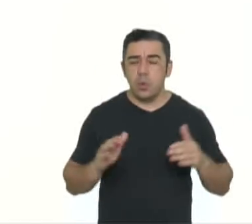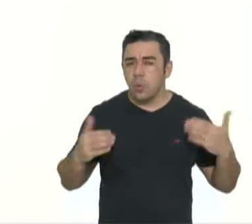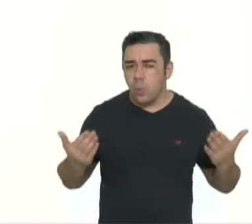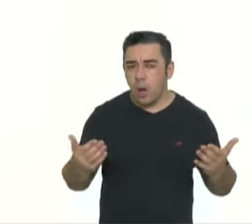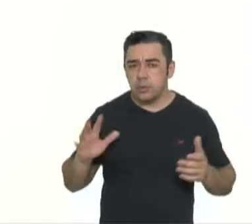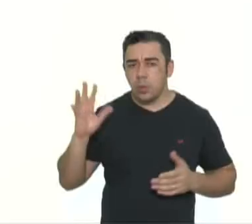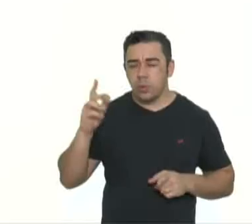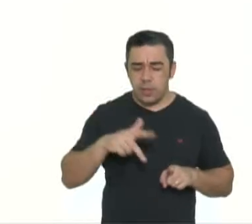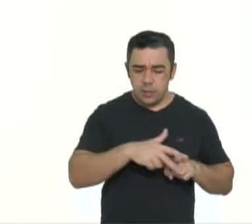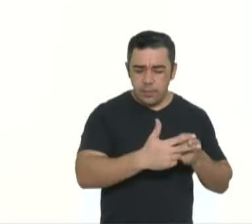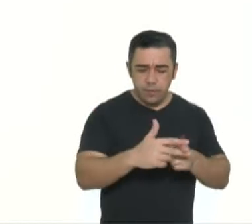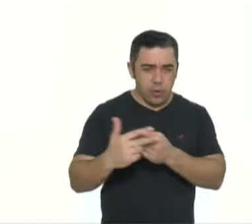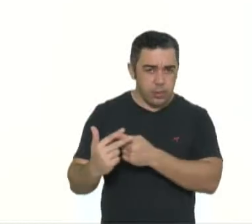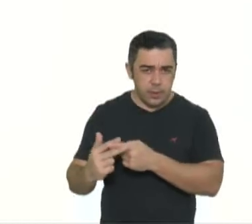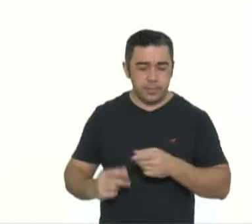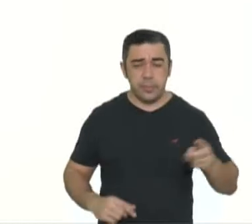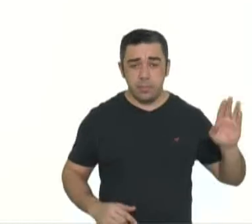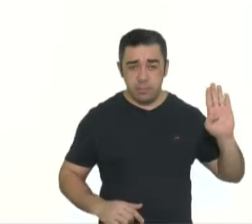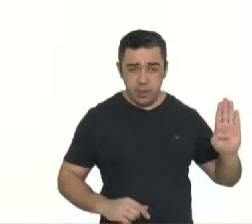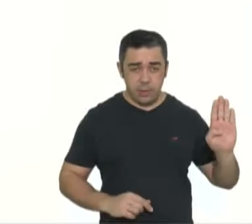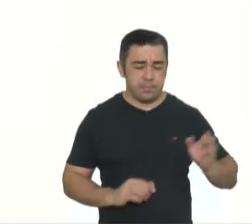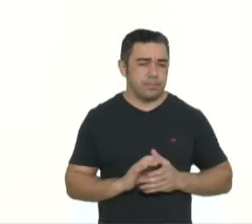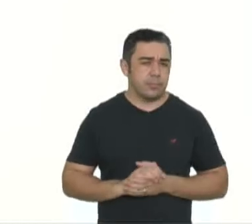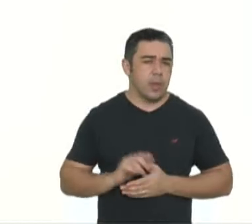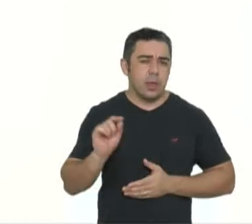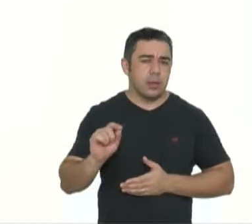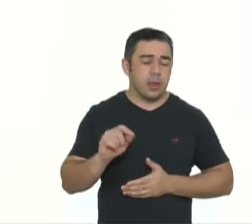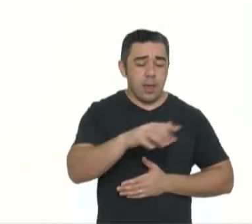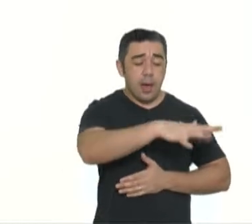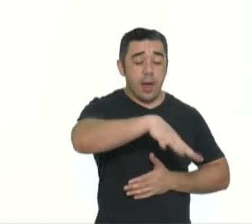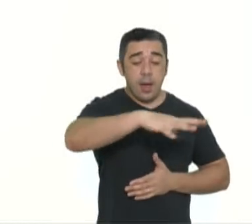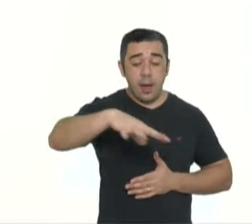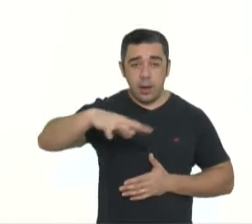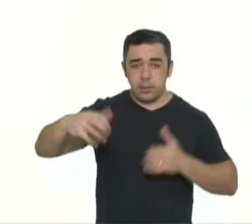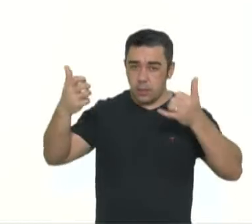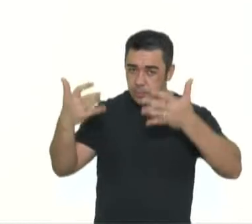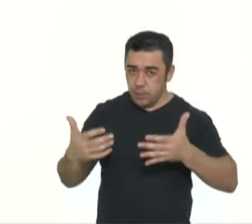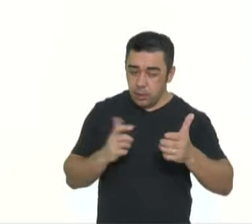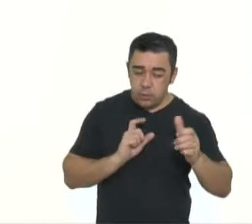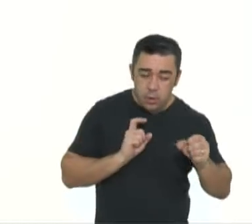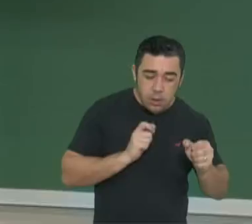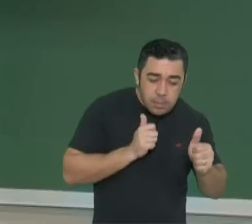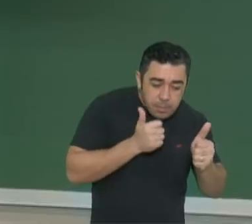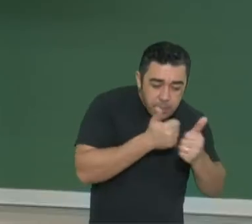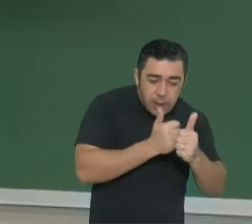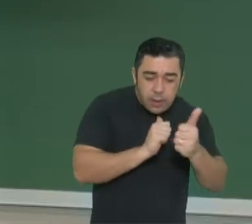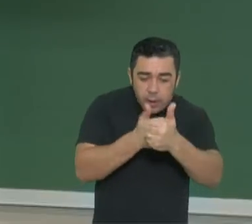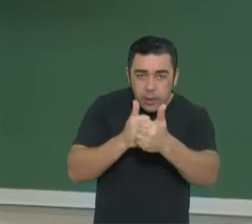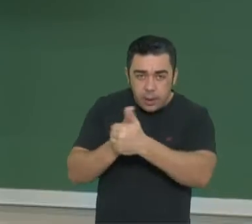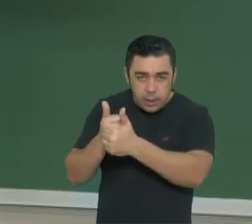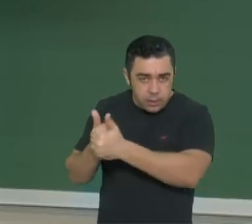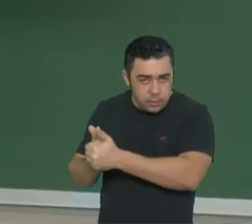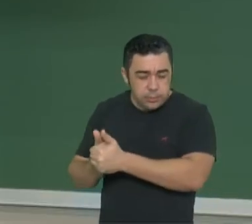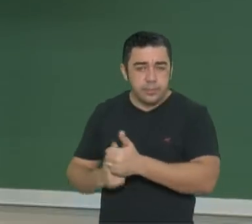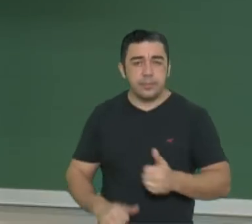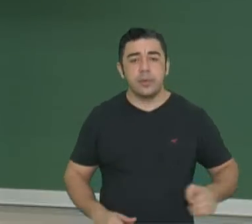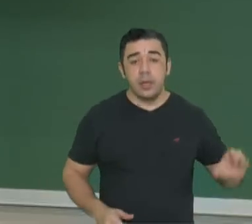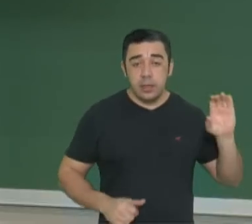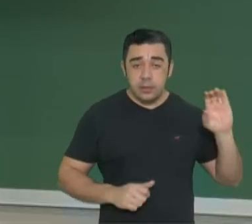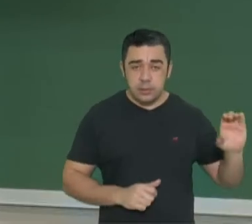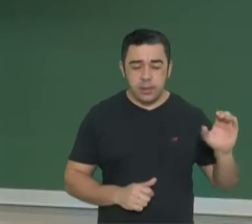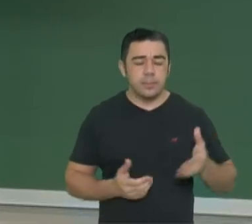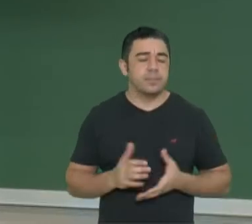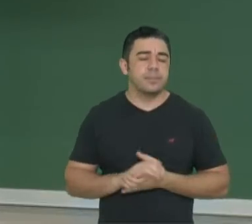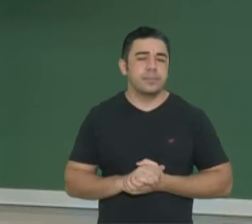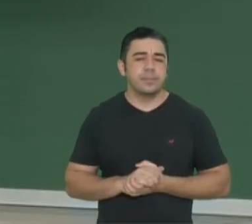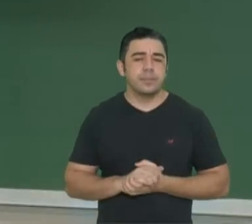essas reformas? B. De que setores da sociedade ele estava se aproximando com essas reformas, ou pretendia se aproximar?